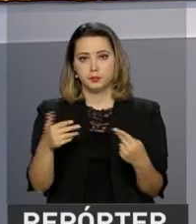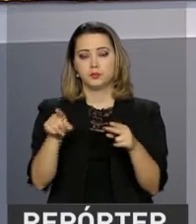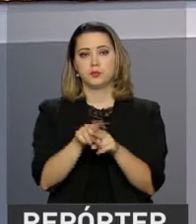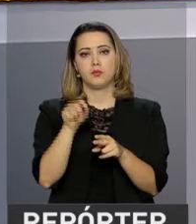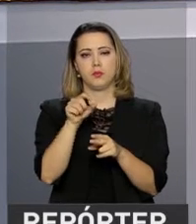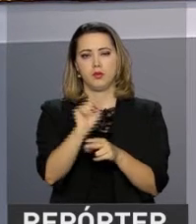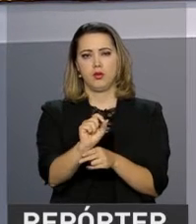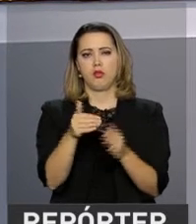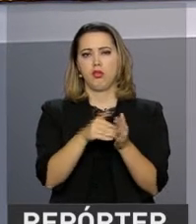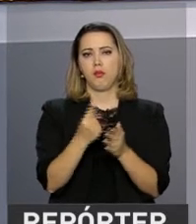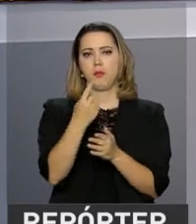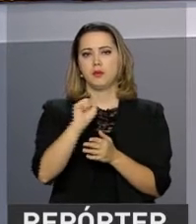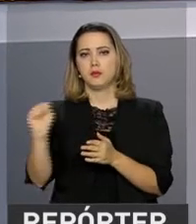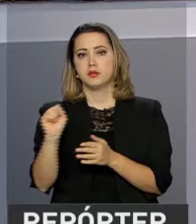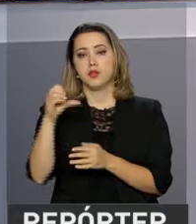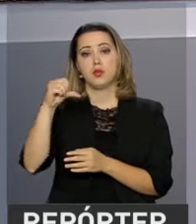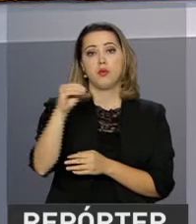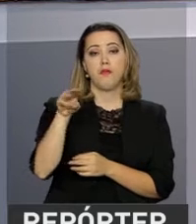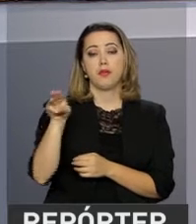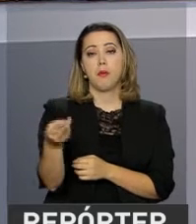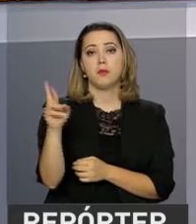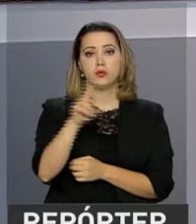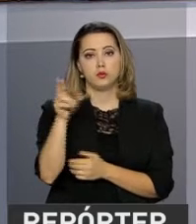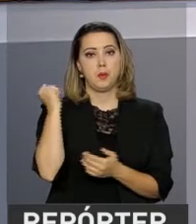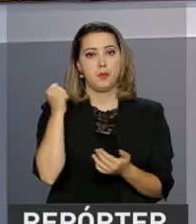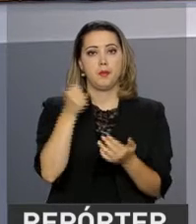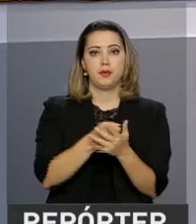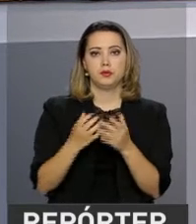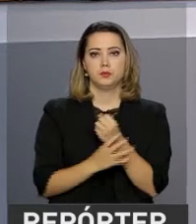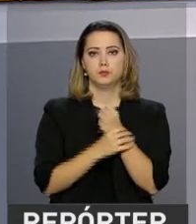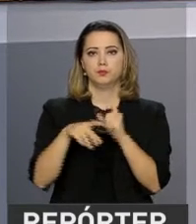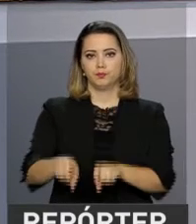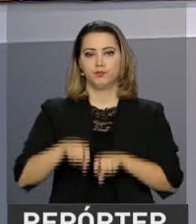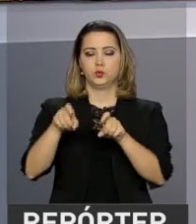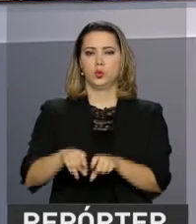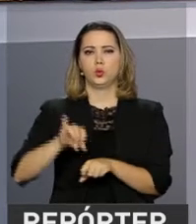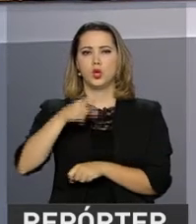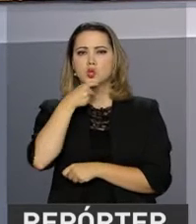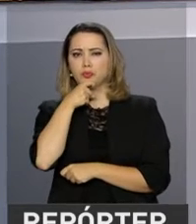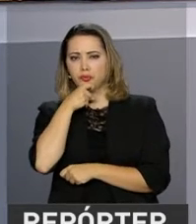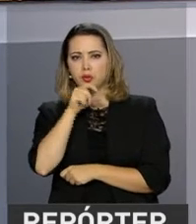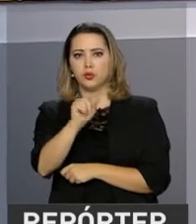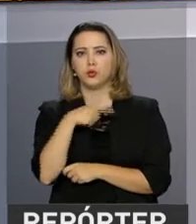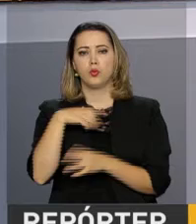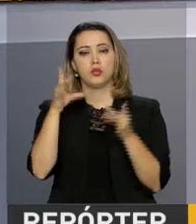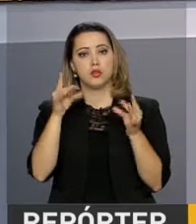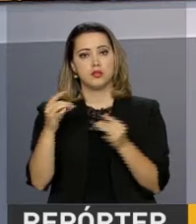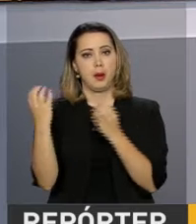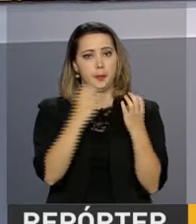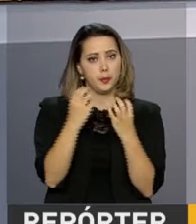foram destinados 90 milhões de reais para o pagamento do seguro de culturas de inverno com destaque para o milho